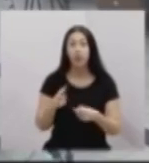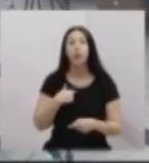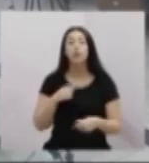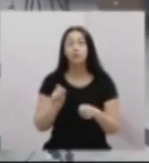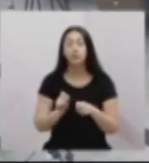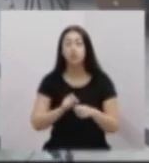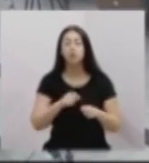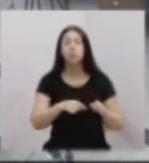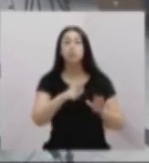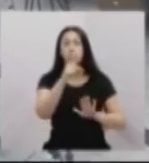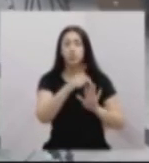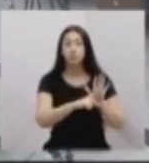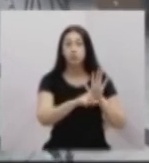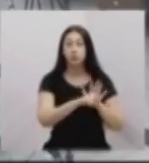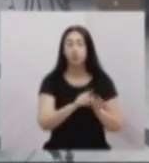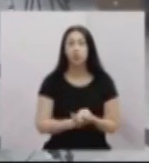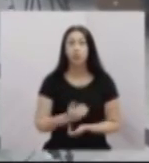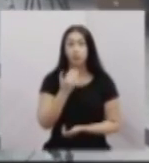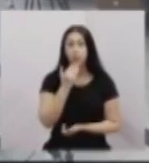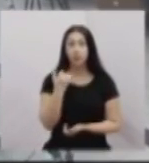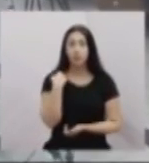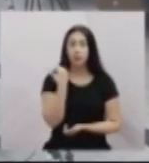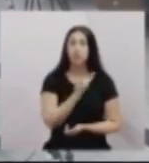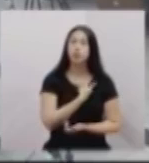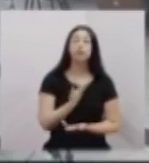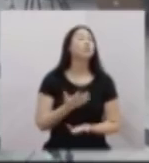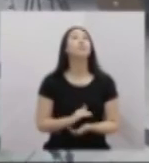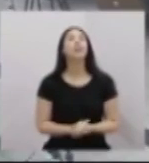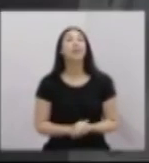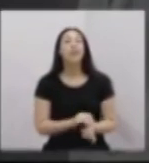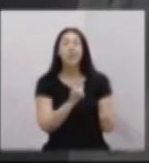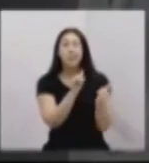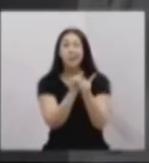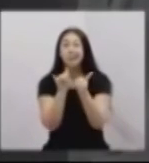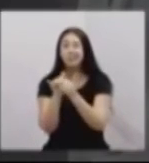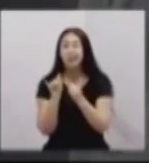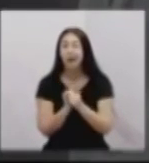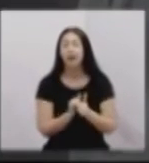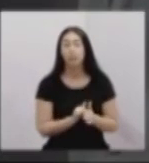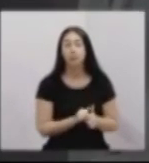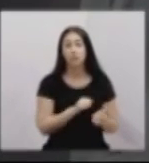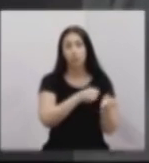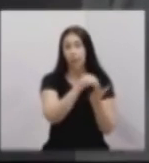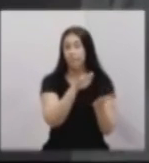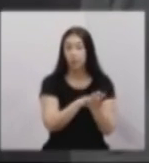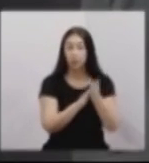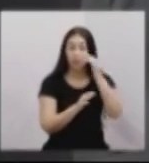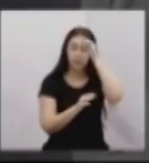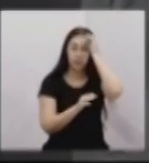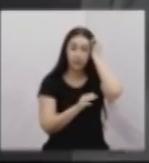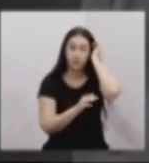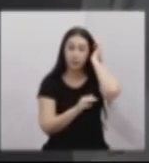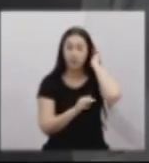lei nessa casa pedindo para que a gente anistiasse essas multas recebidas pelos comerciantes da nossa